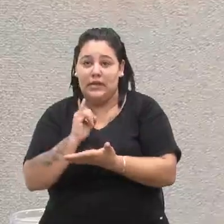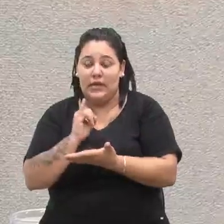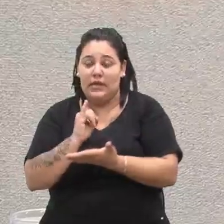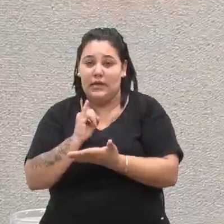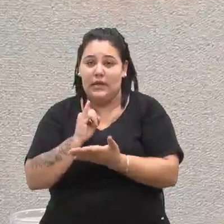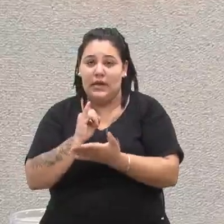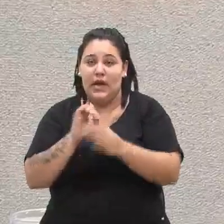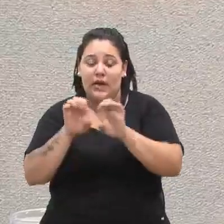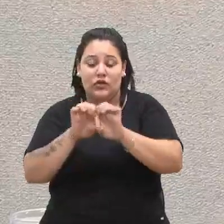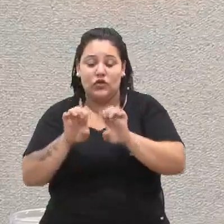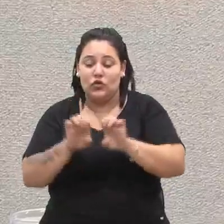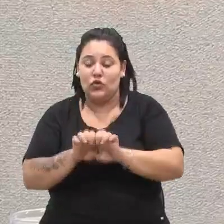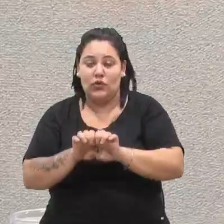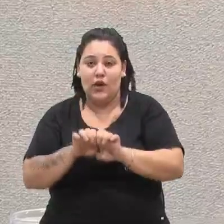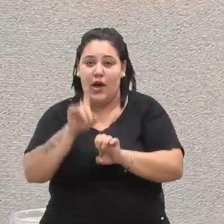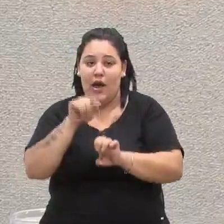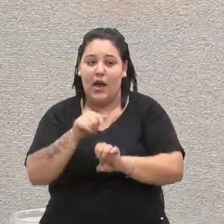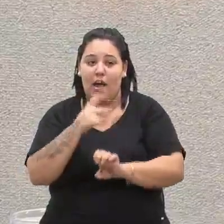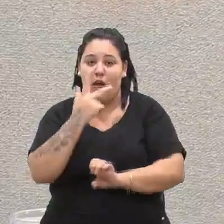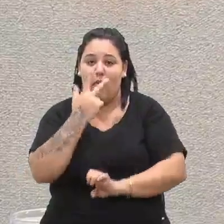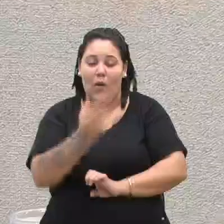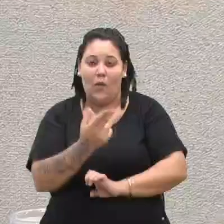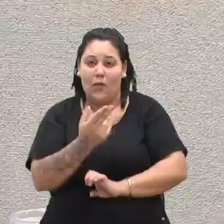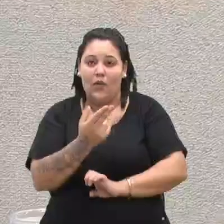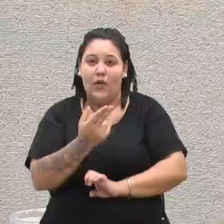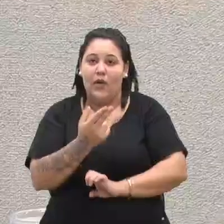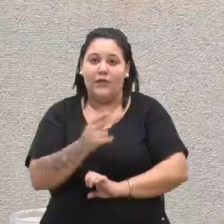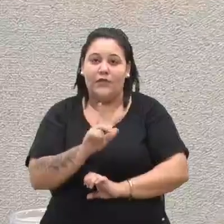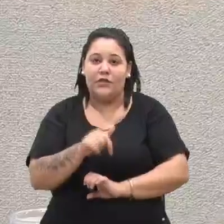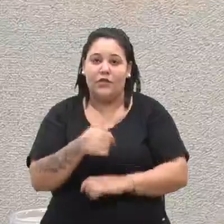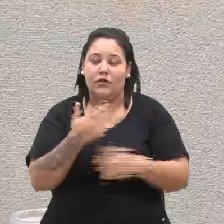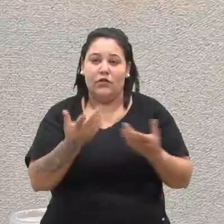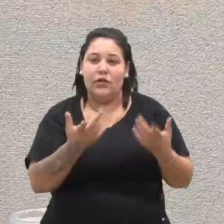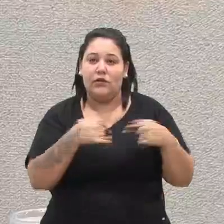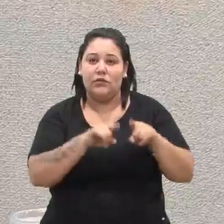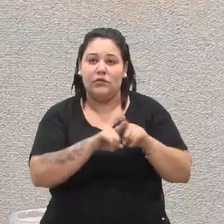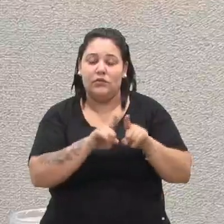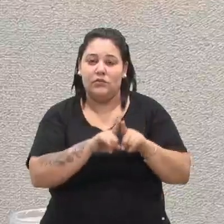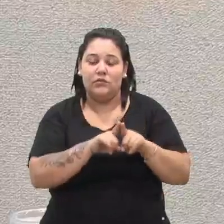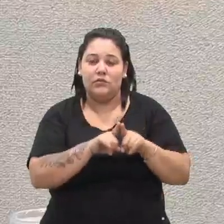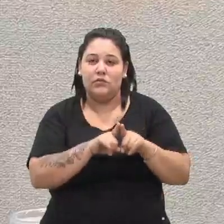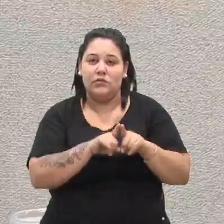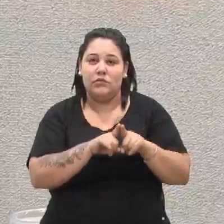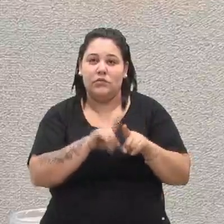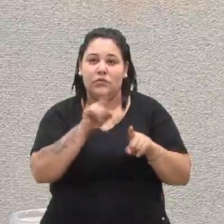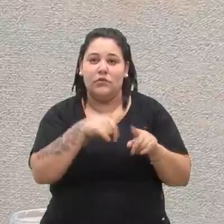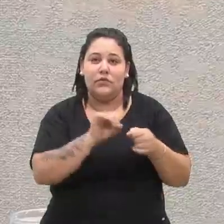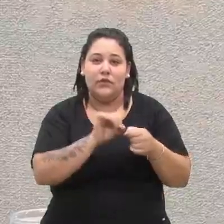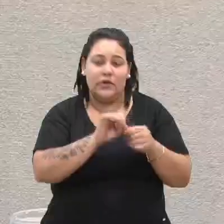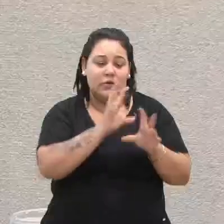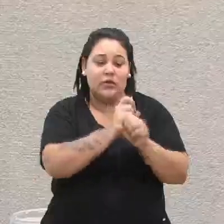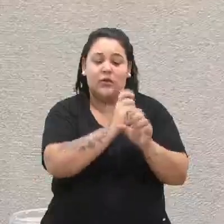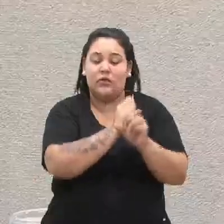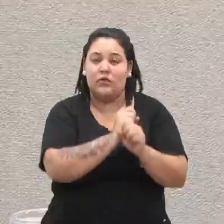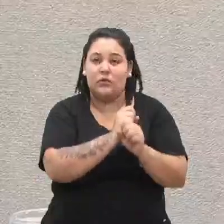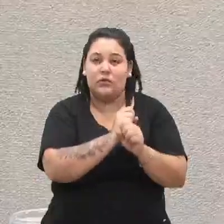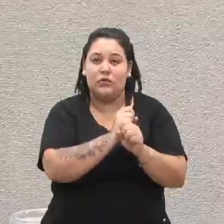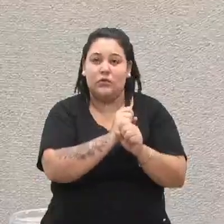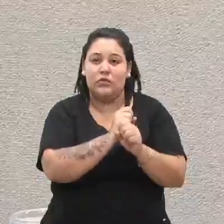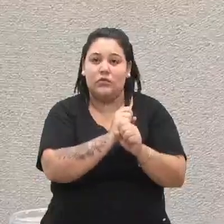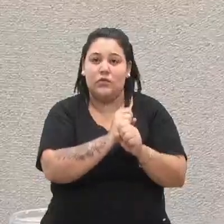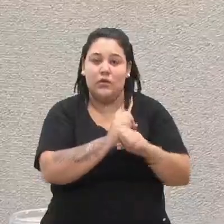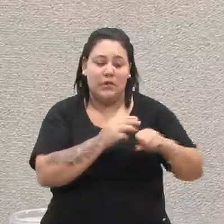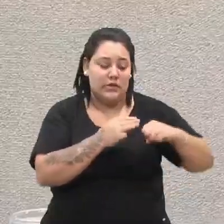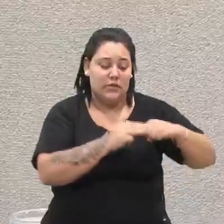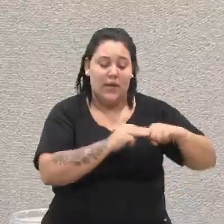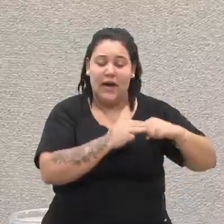Inclusive, eu não tenho 100% de certeza do que eu vou dizer, mas me parece que o geólogo que faz os cálculos para São Marcos é o mesmo